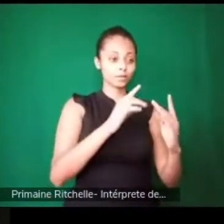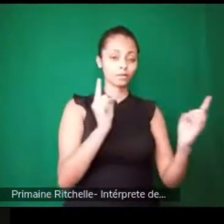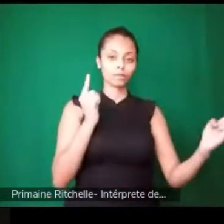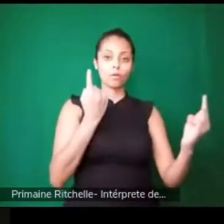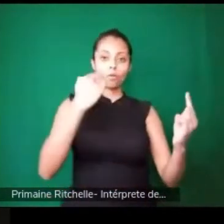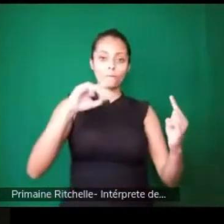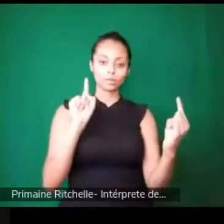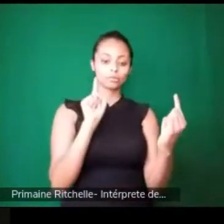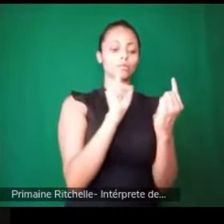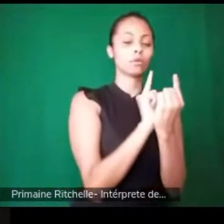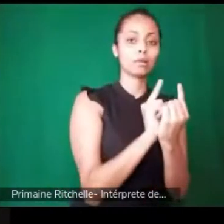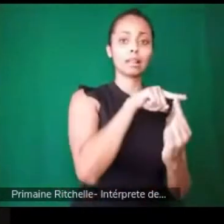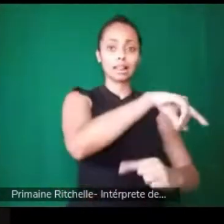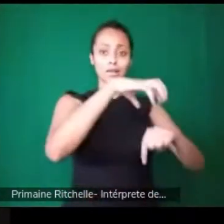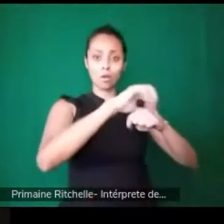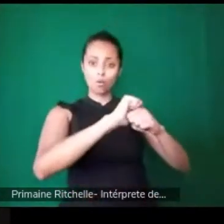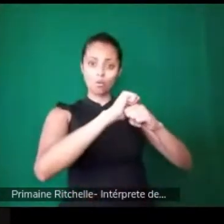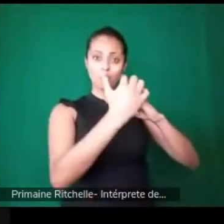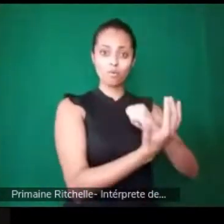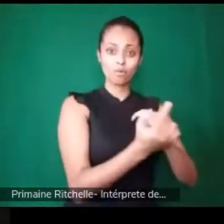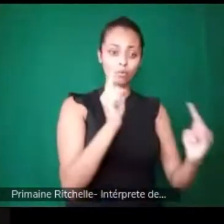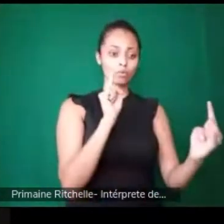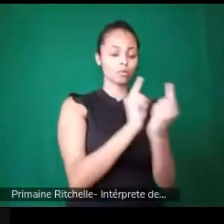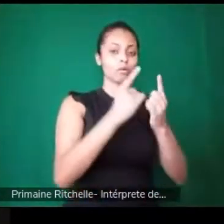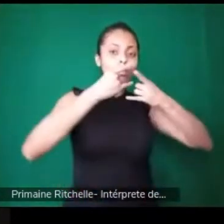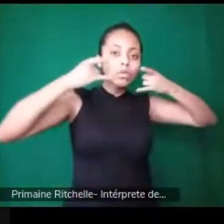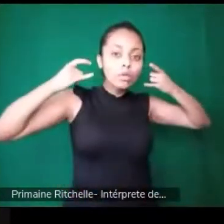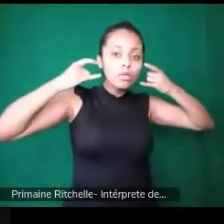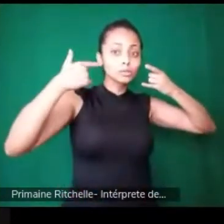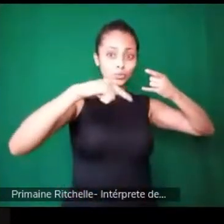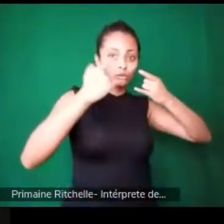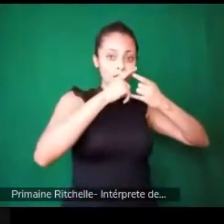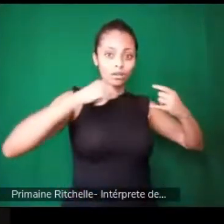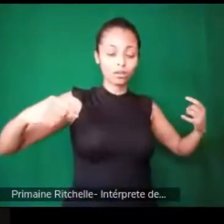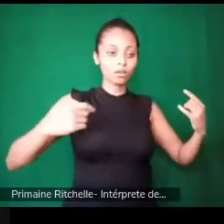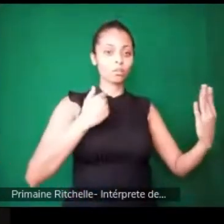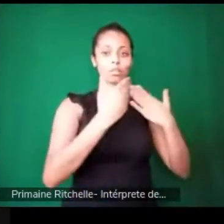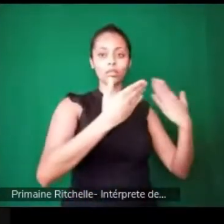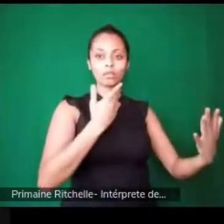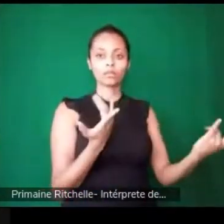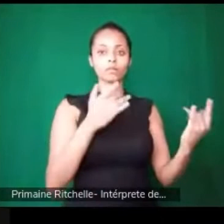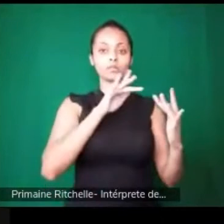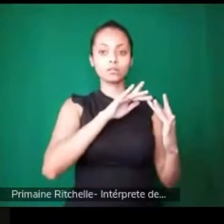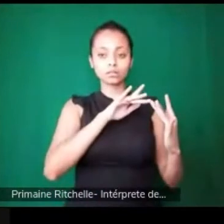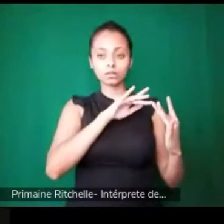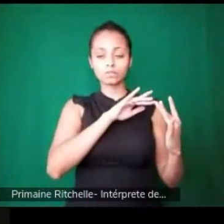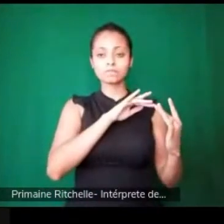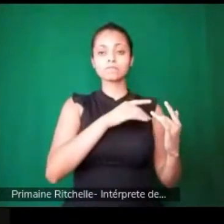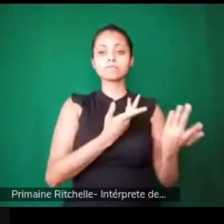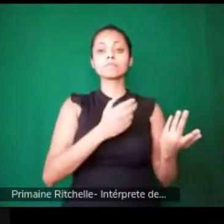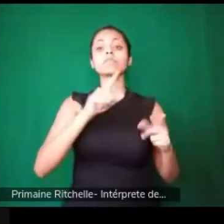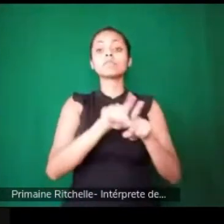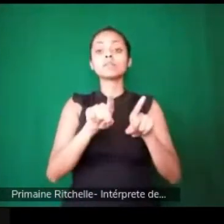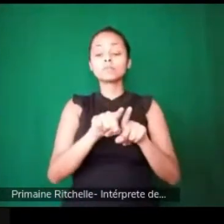caso confirmado, sem ambas as pessoas utilizarem máscara facial ou utilizado de forma incorreta. Se o servidor teve